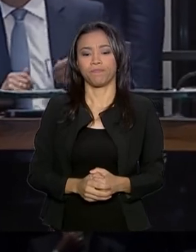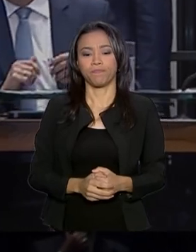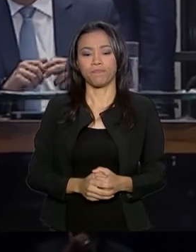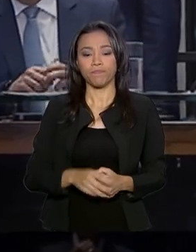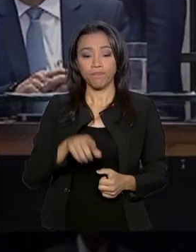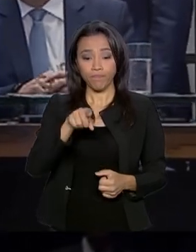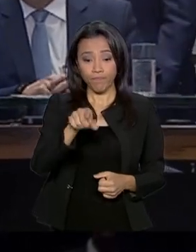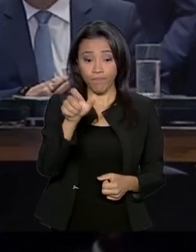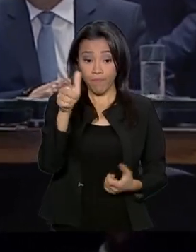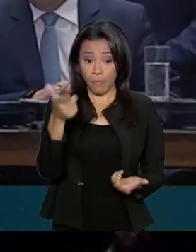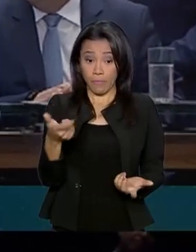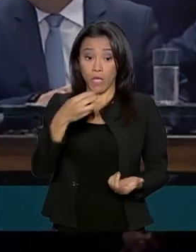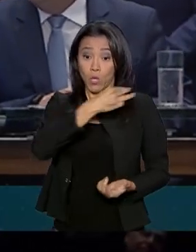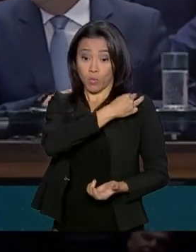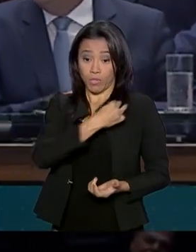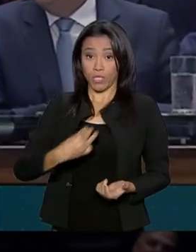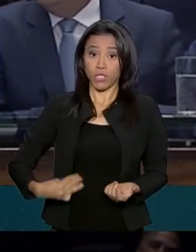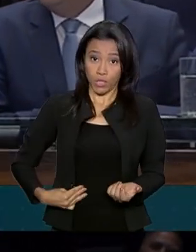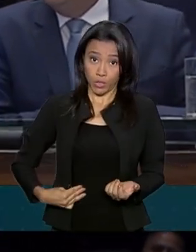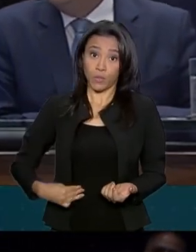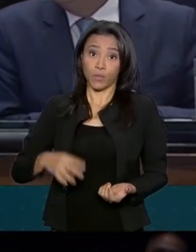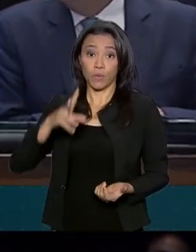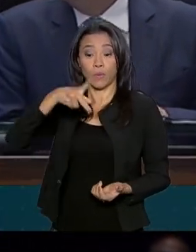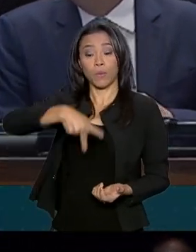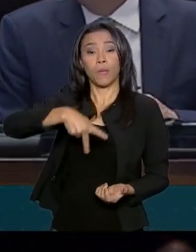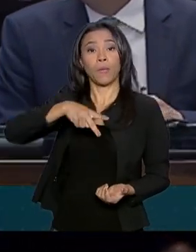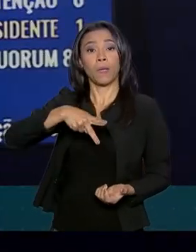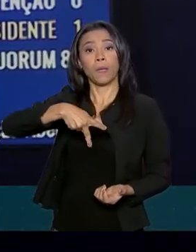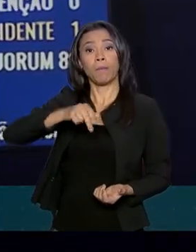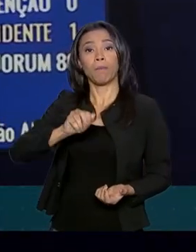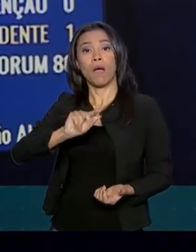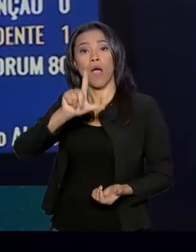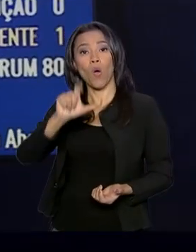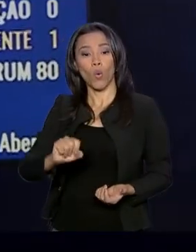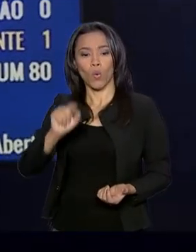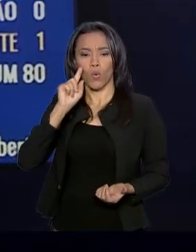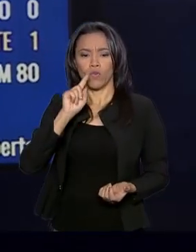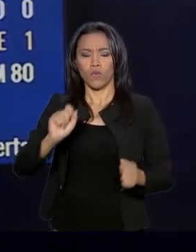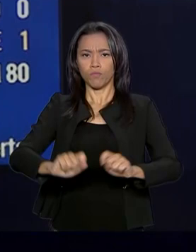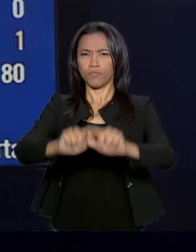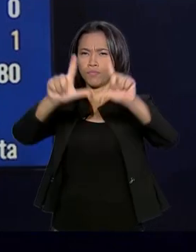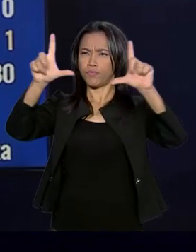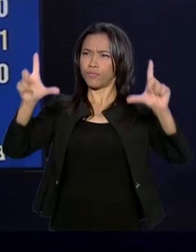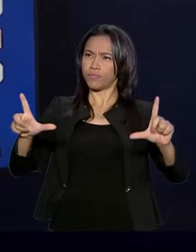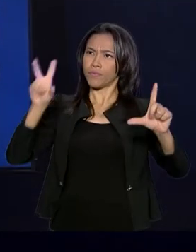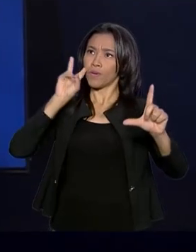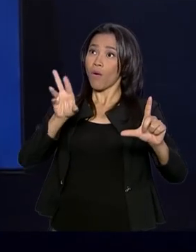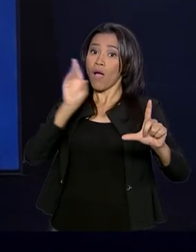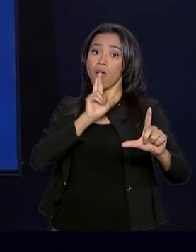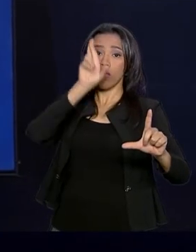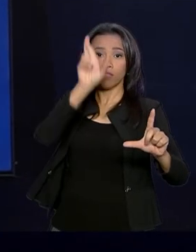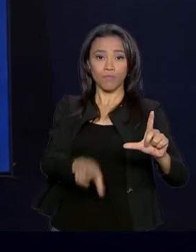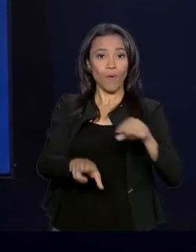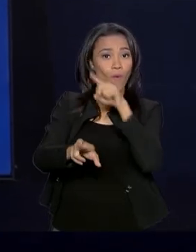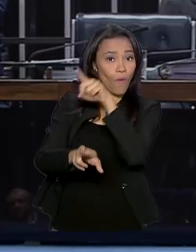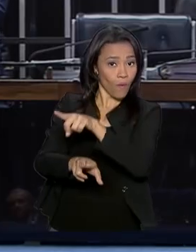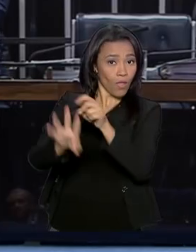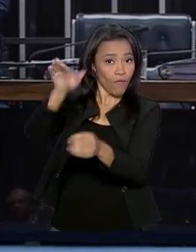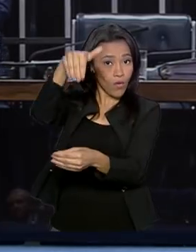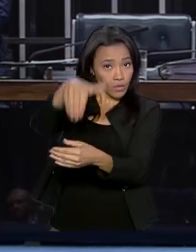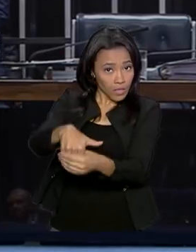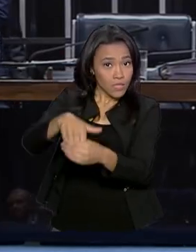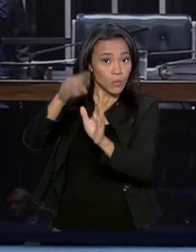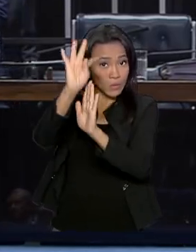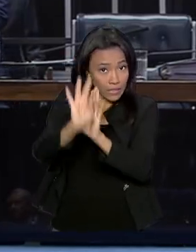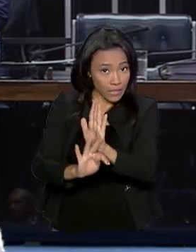O ministro Paulo Guedes acompanhou de perto a abertura do painel do Senado com o resultado da votação sobre o texto base. E